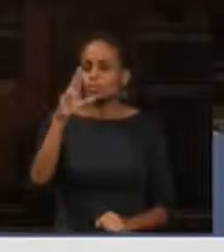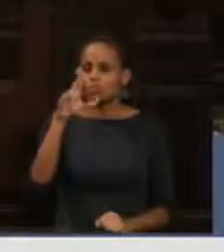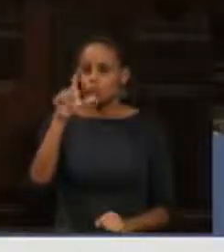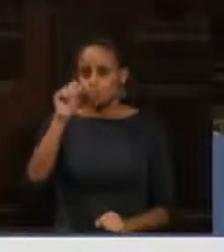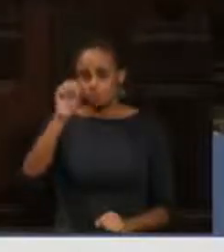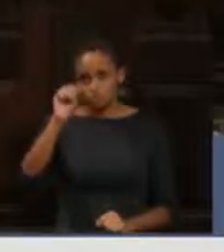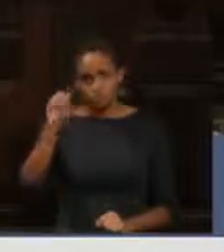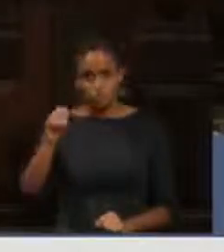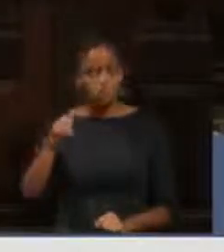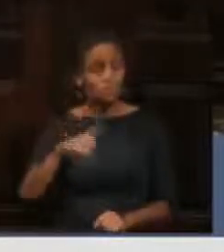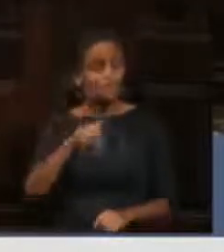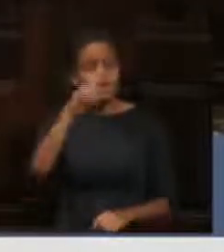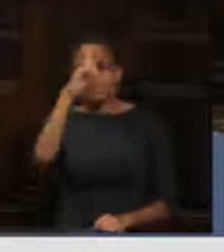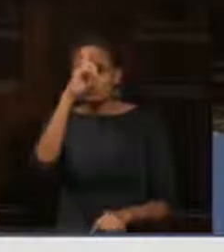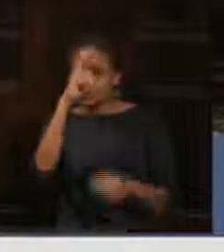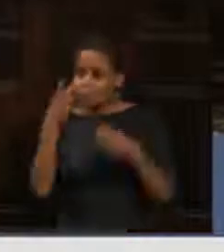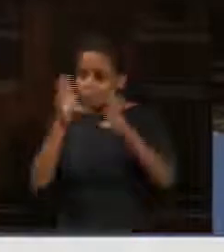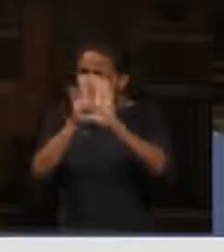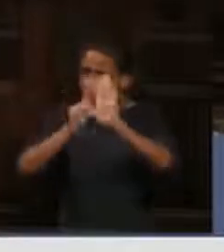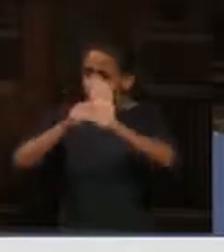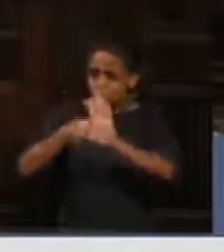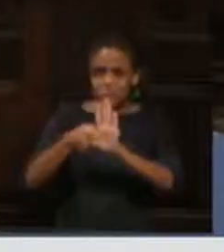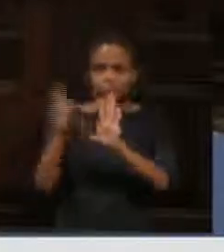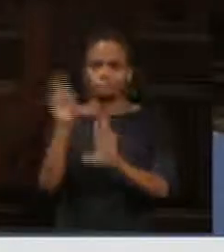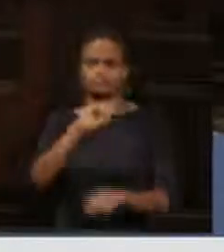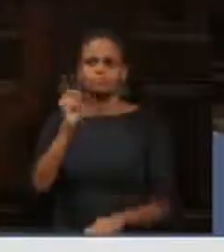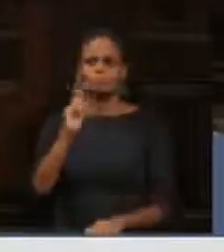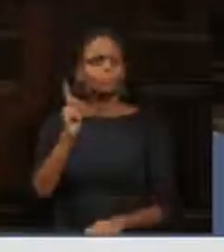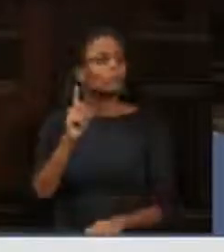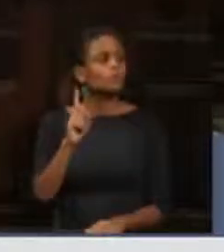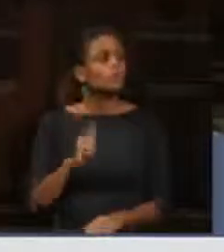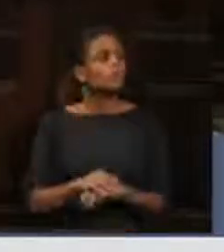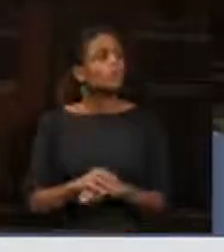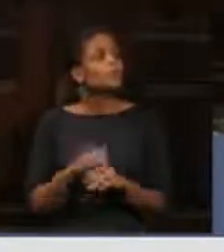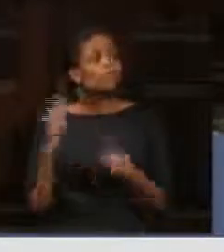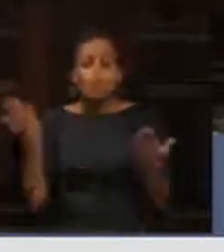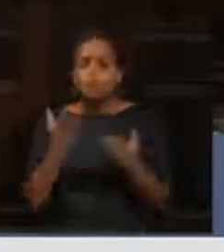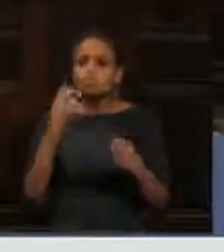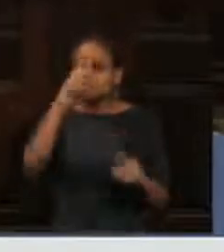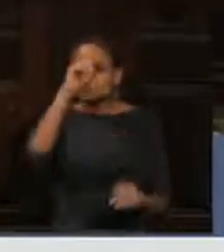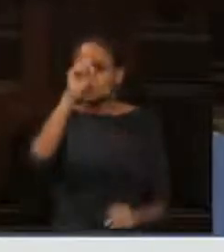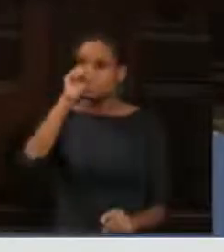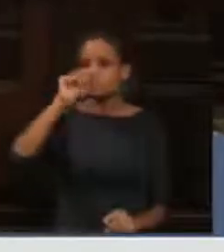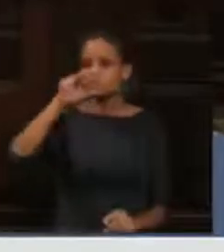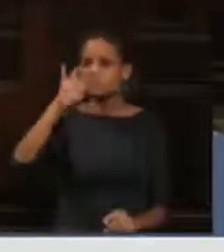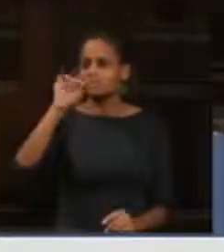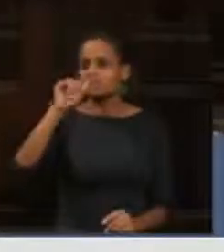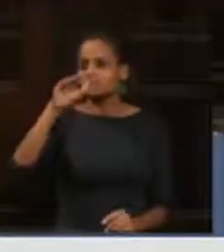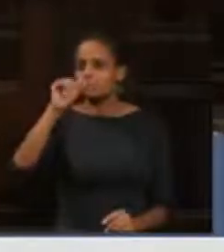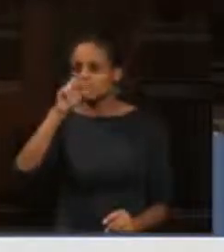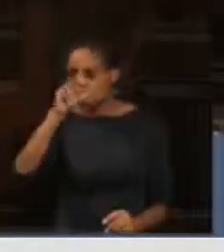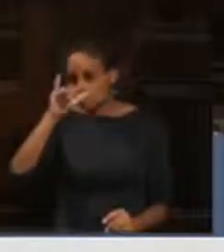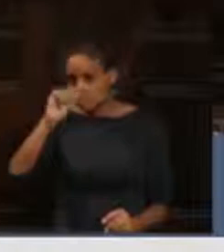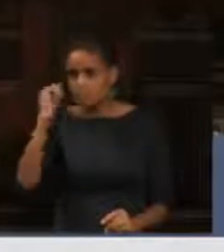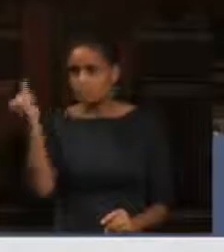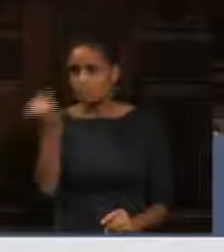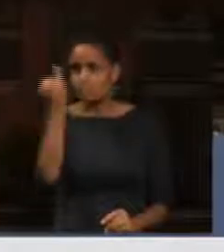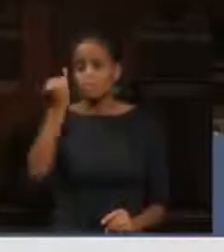o Hospital Santa Maria, que hoje é referência no tratamento da tuberculose